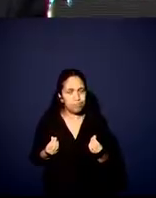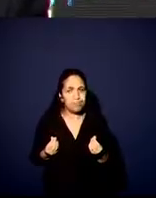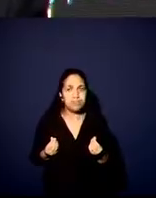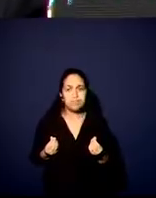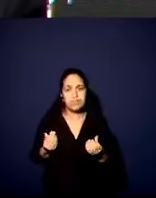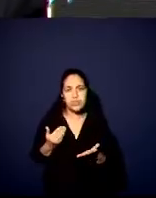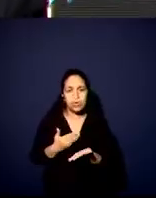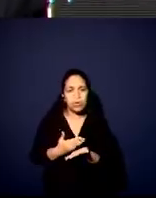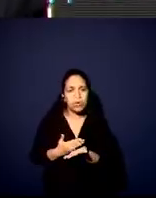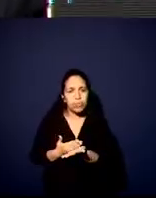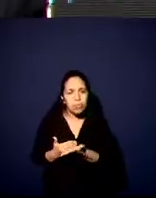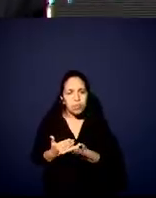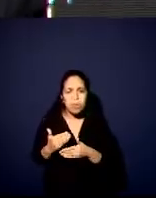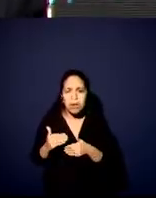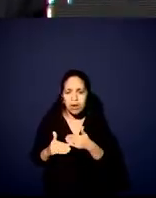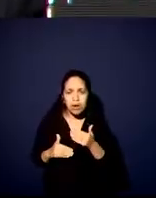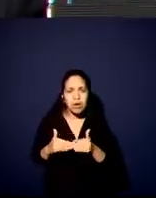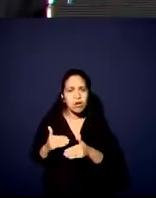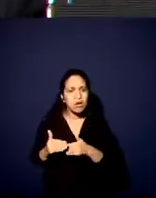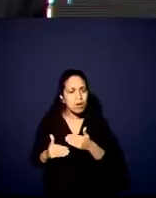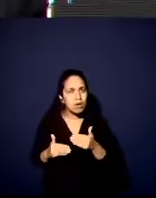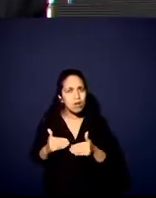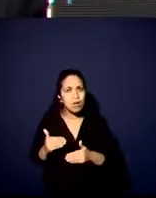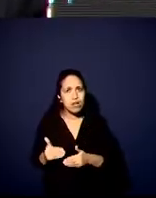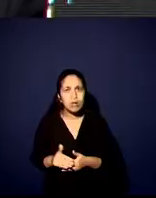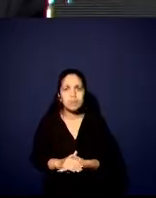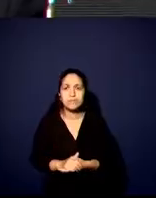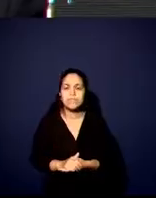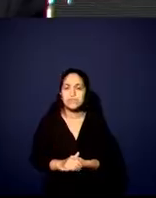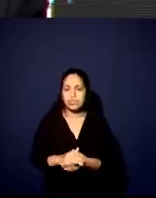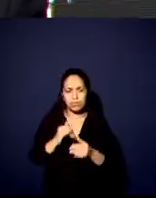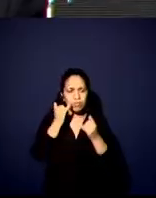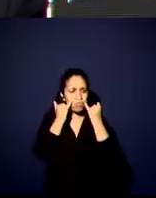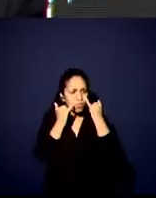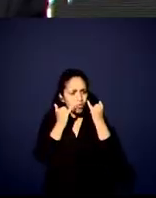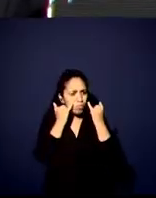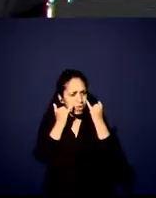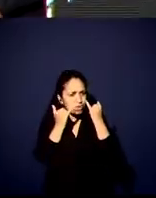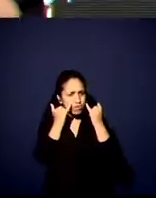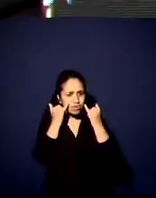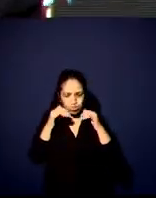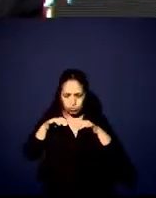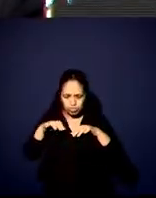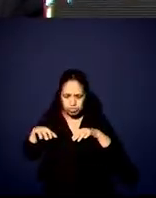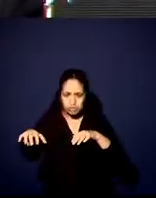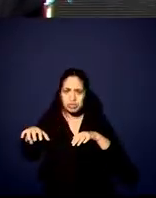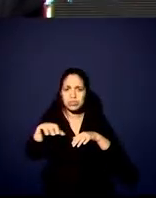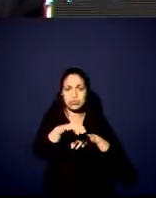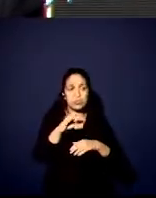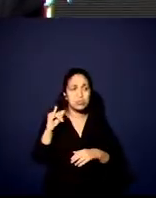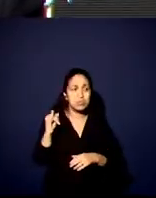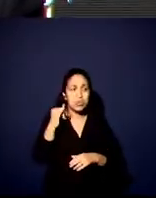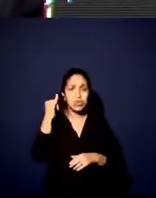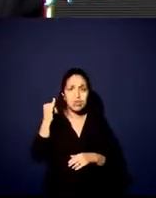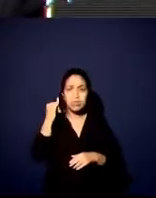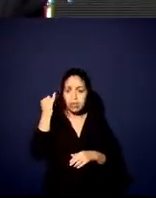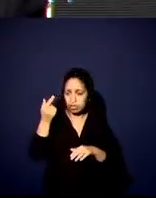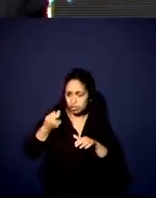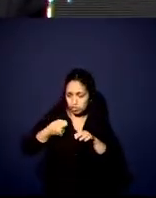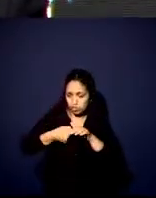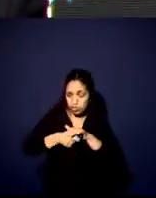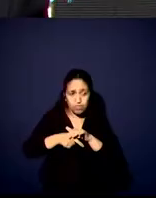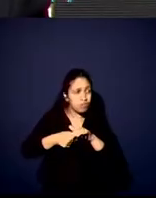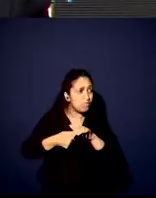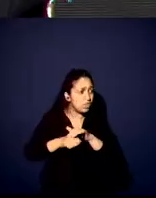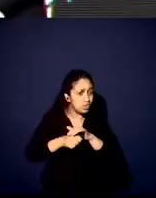começa a receber informações de setores importantes de investimentos de